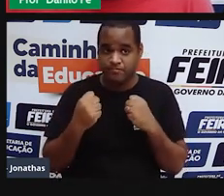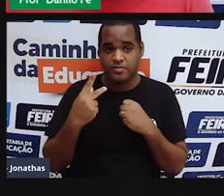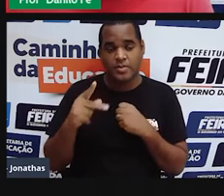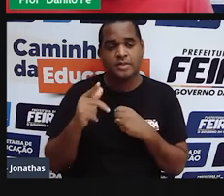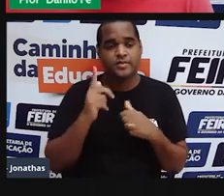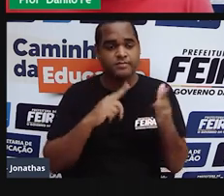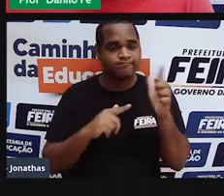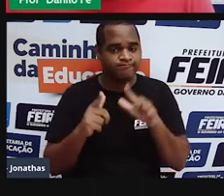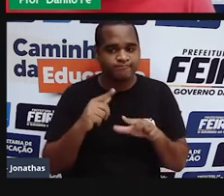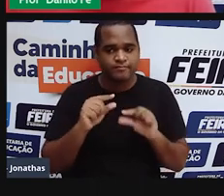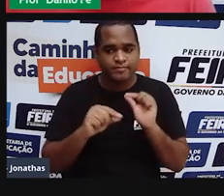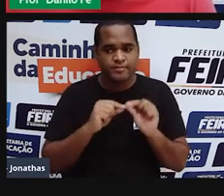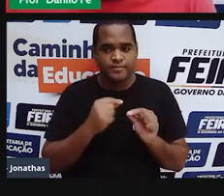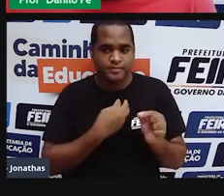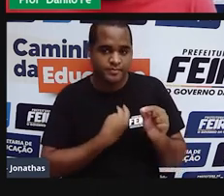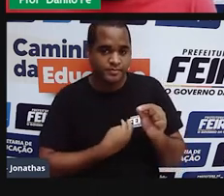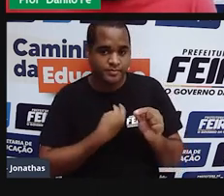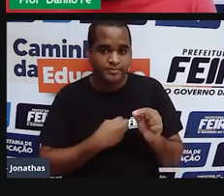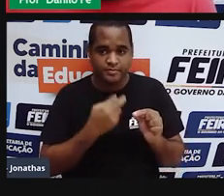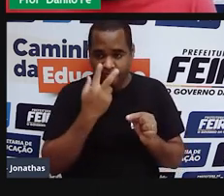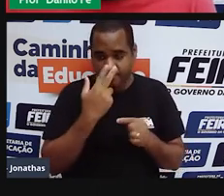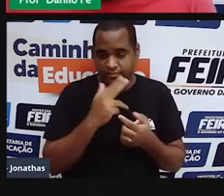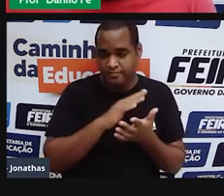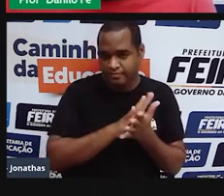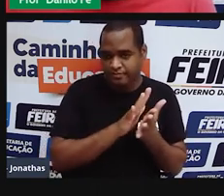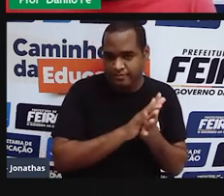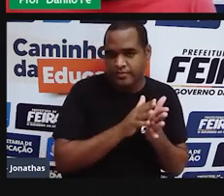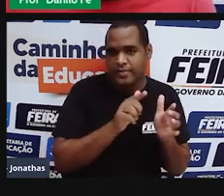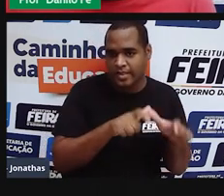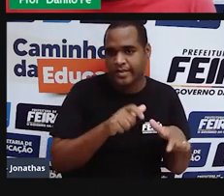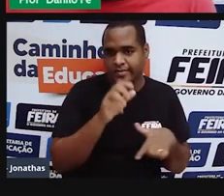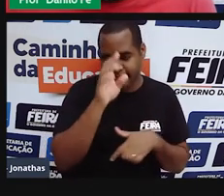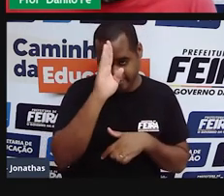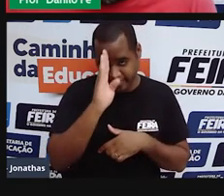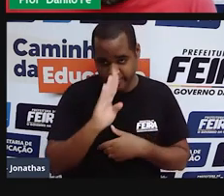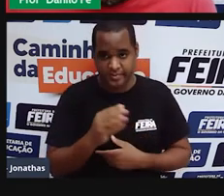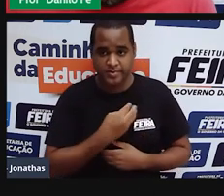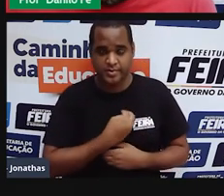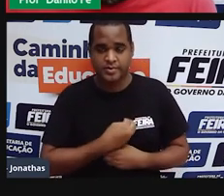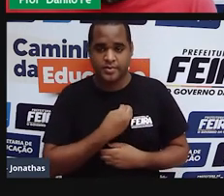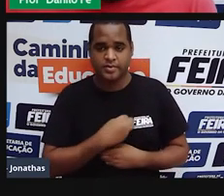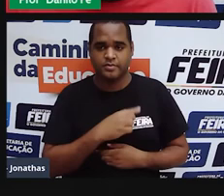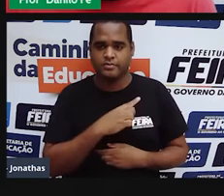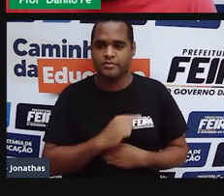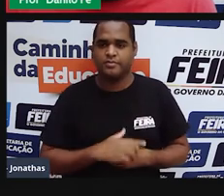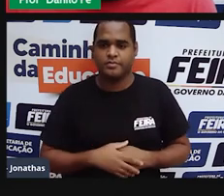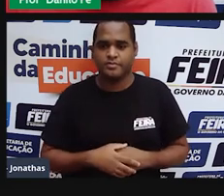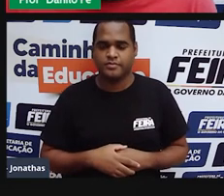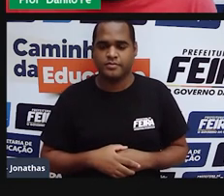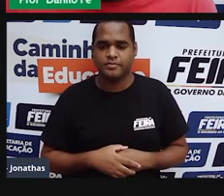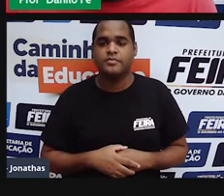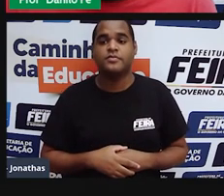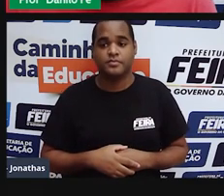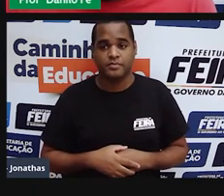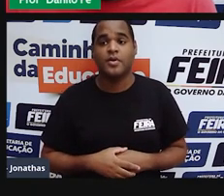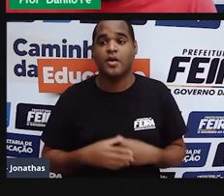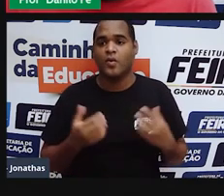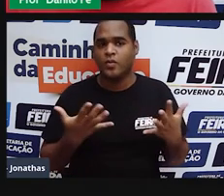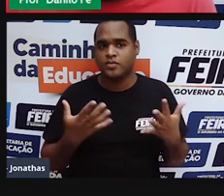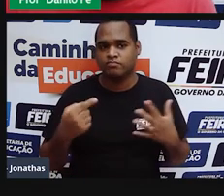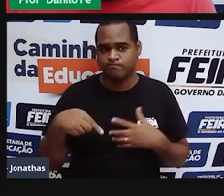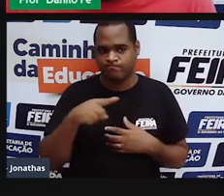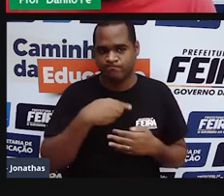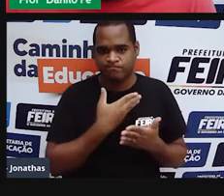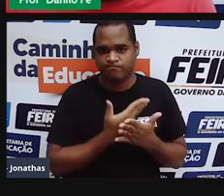a álcool pela abolição da escravidão no Brasil Ah mas então pessoal é